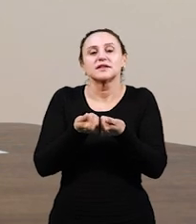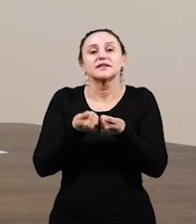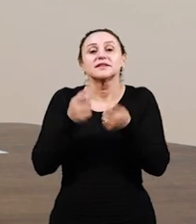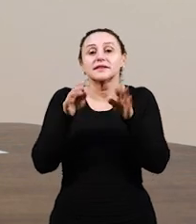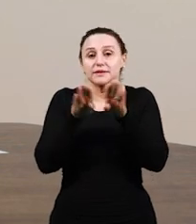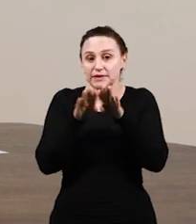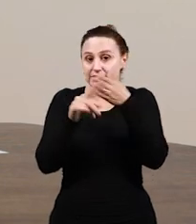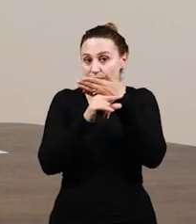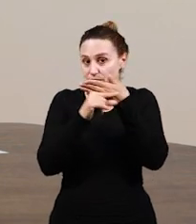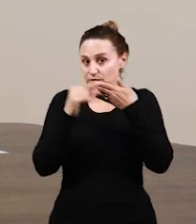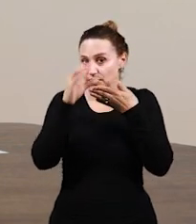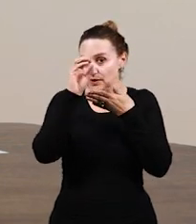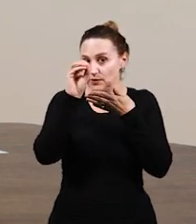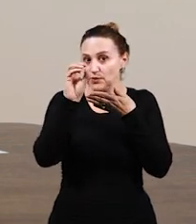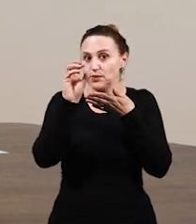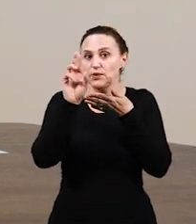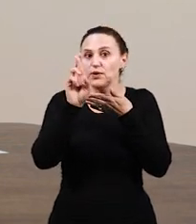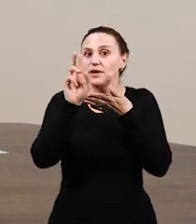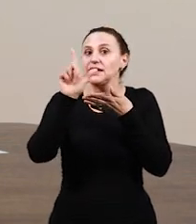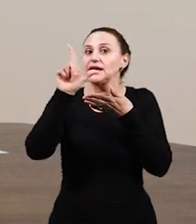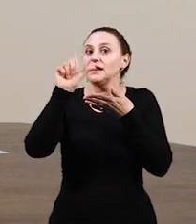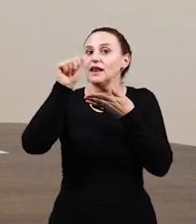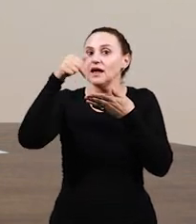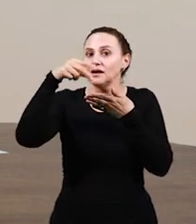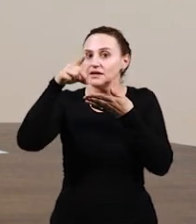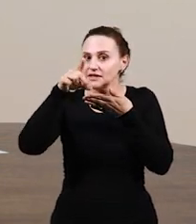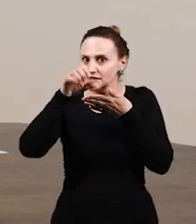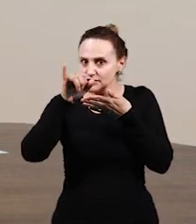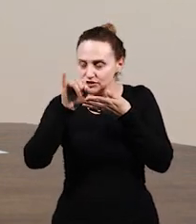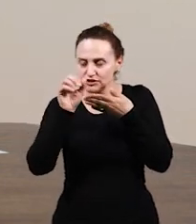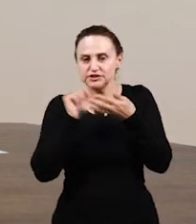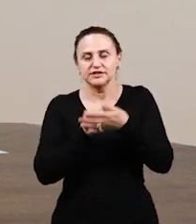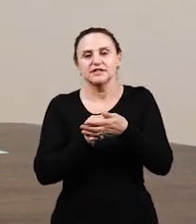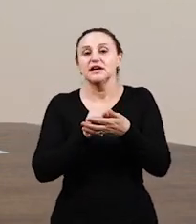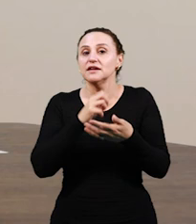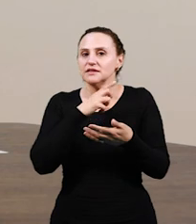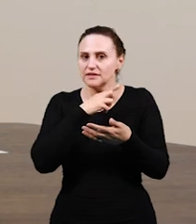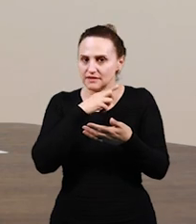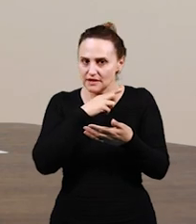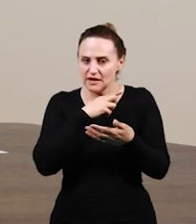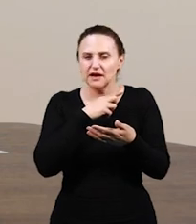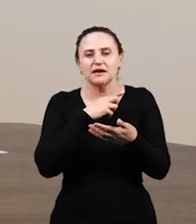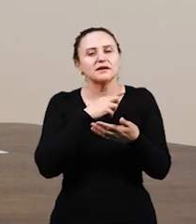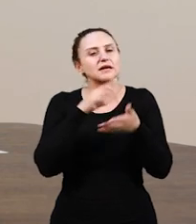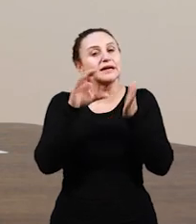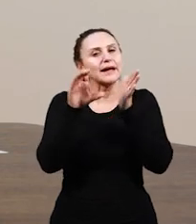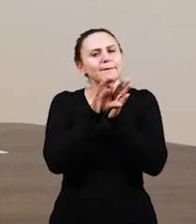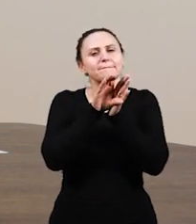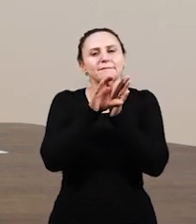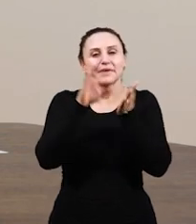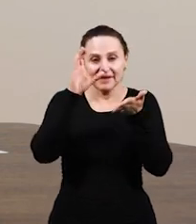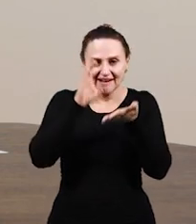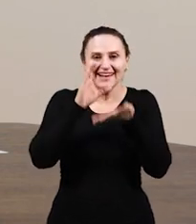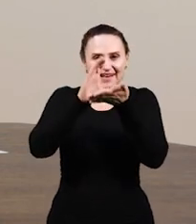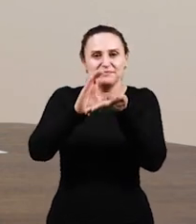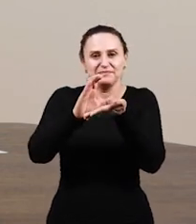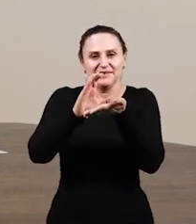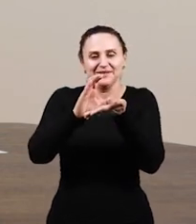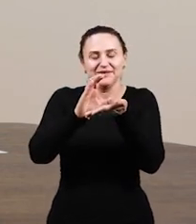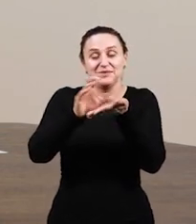encontra em PDF na internet é eu mesmo escreveu os capítulos de cada um desses